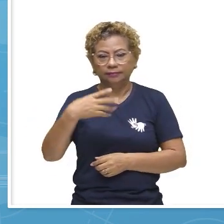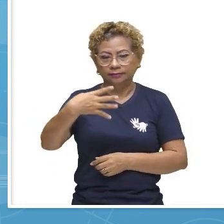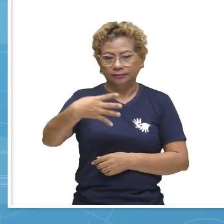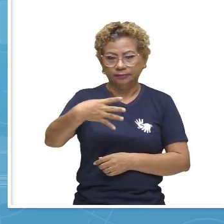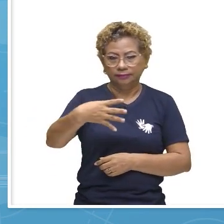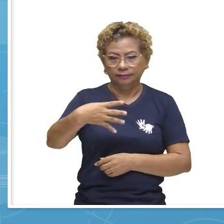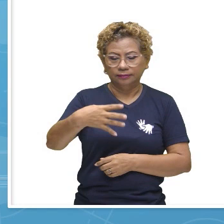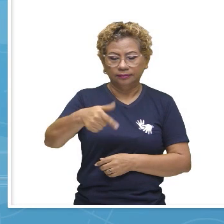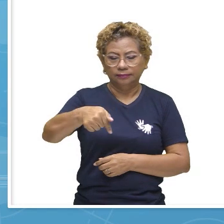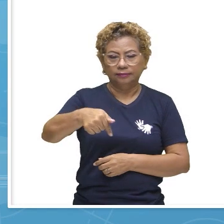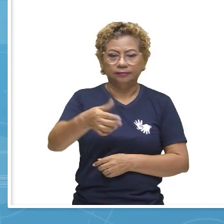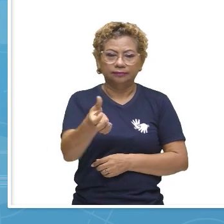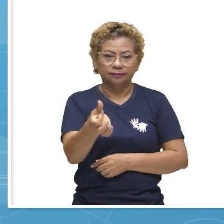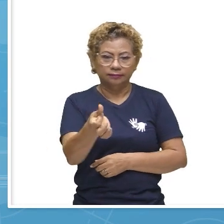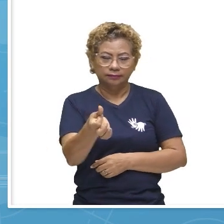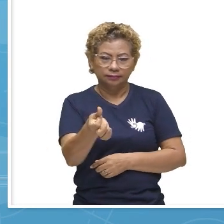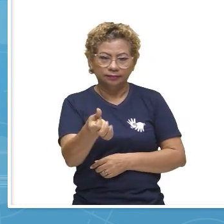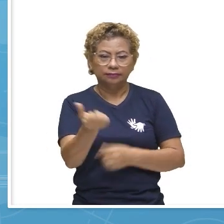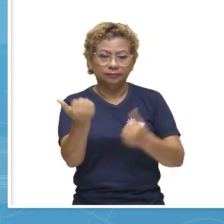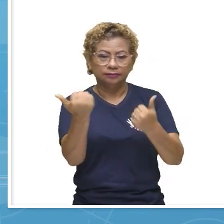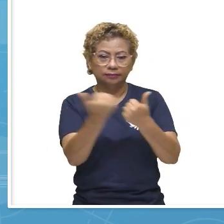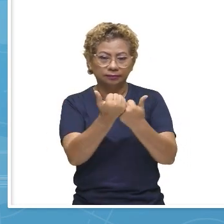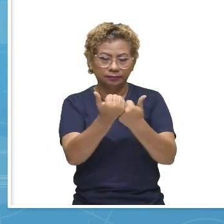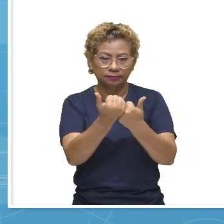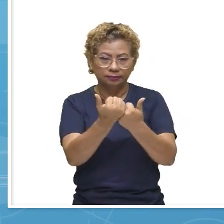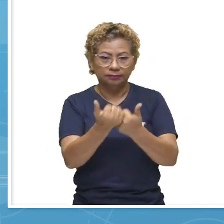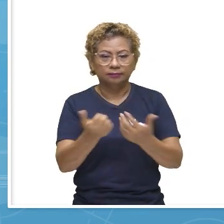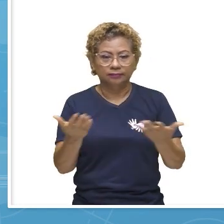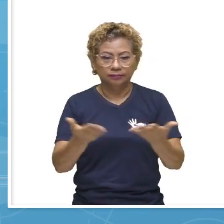476, né? Então, eu posso substituir aí,